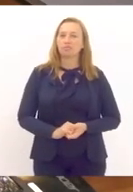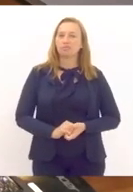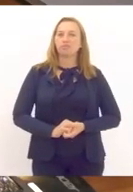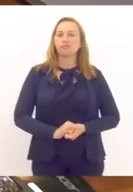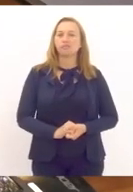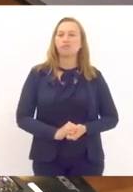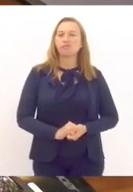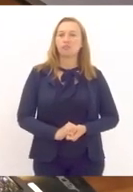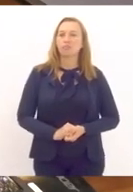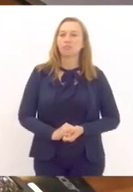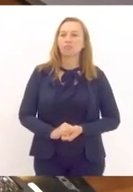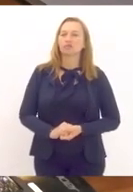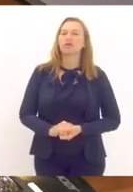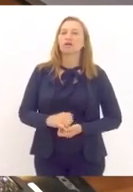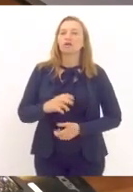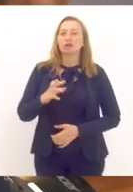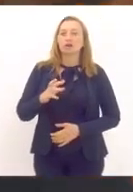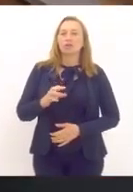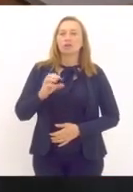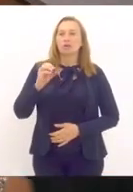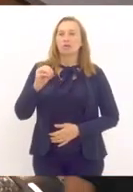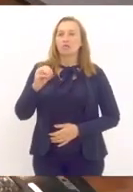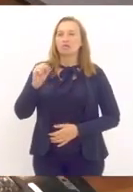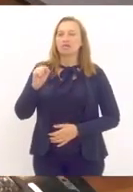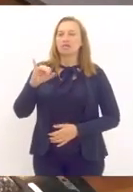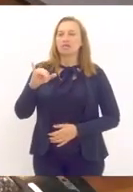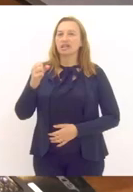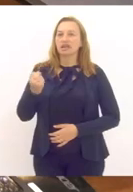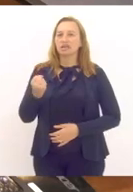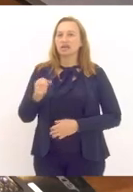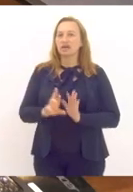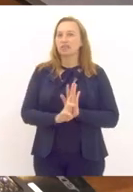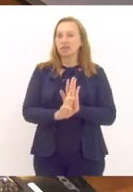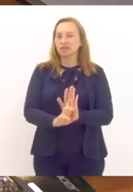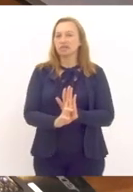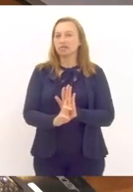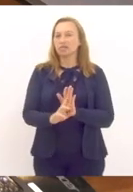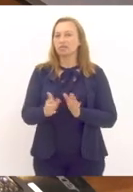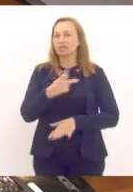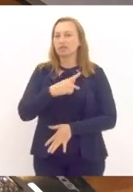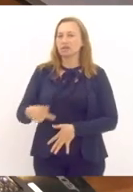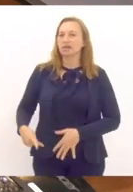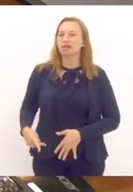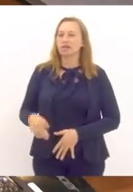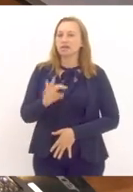O senhor Oséias Pereira. O senhor está representando o presidente do TCE. Então, por favor.